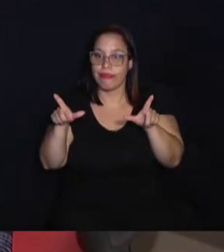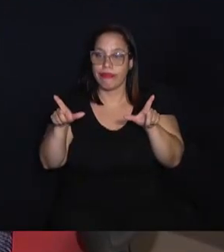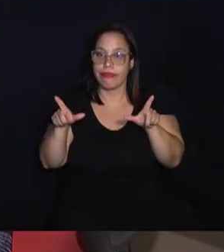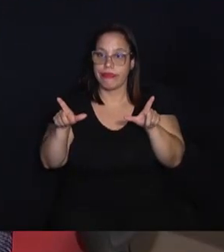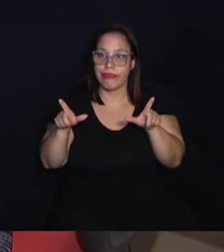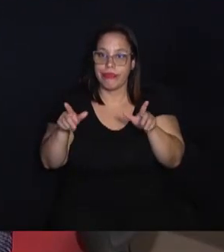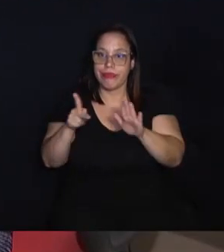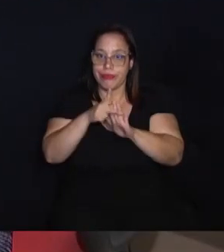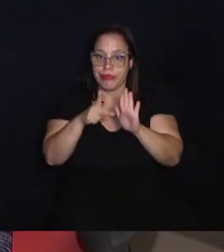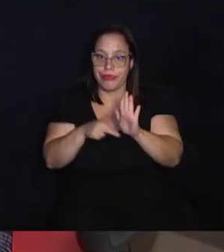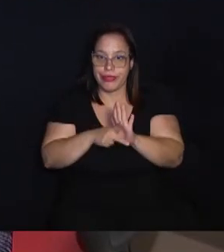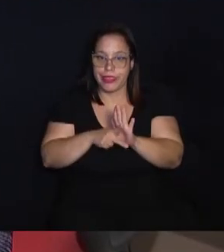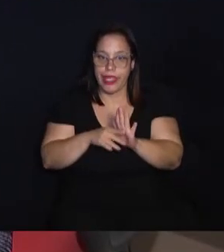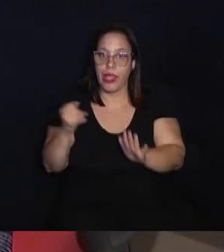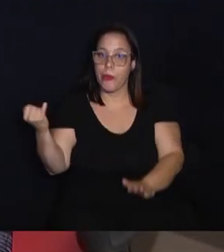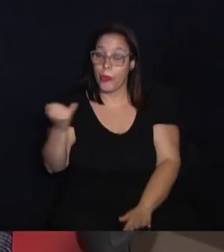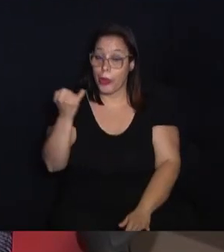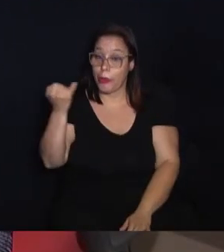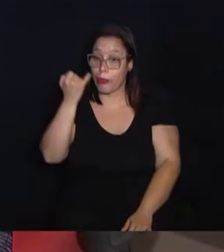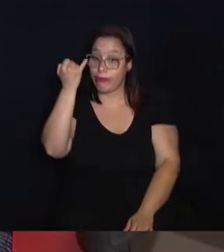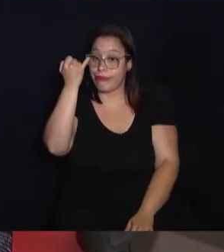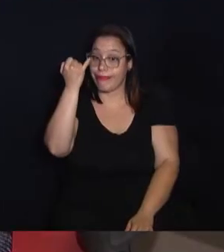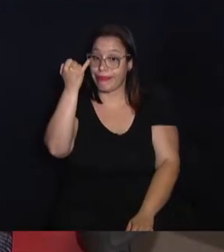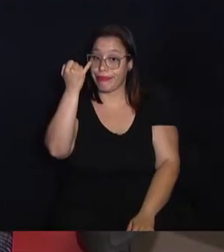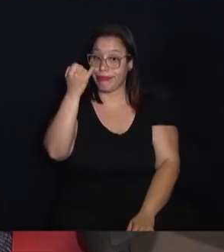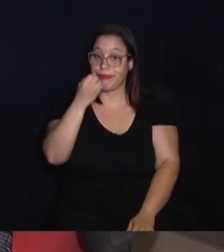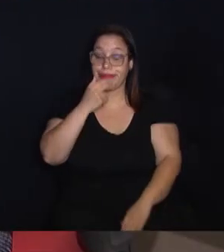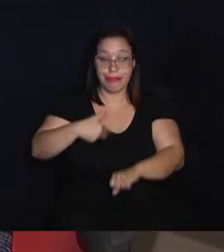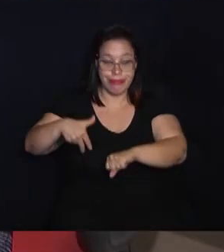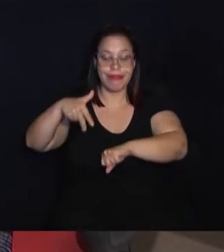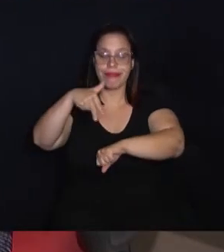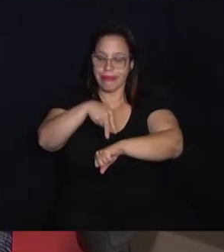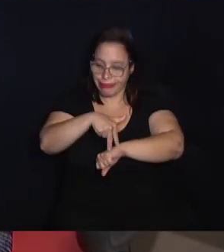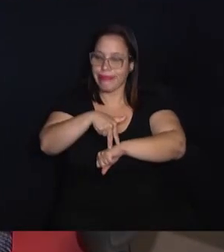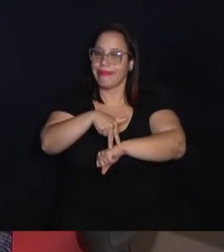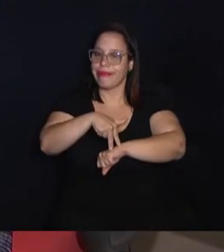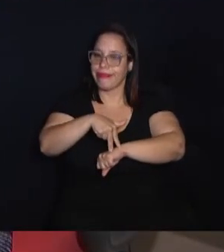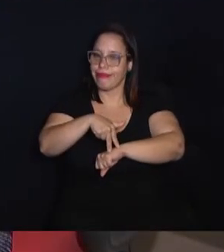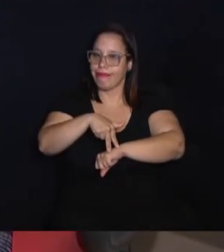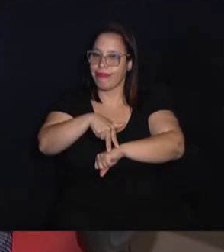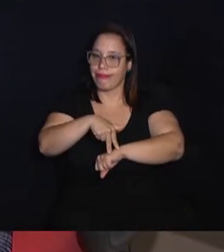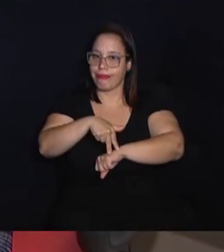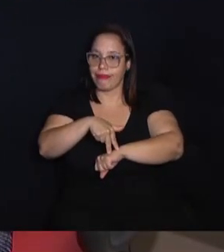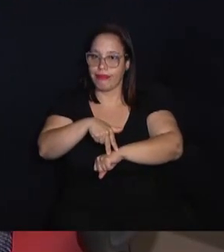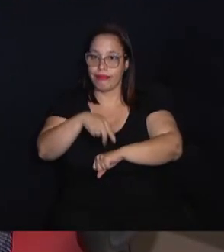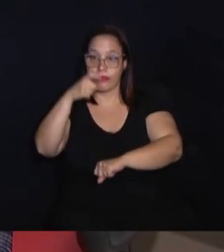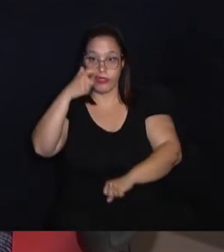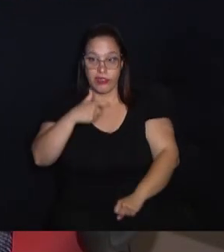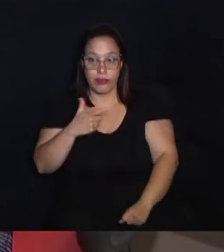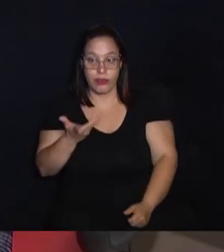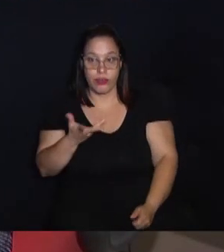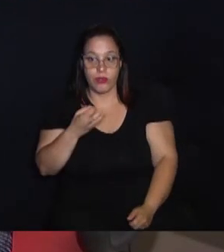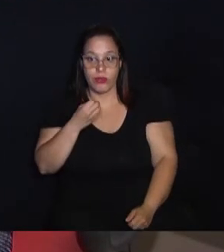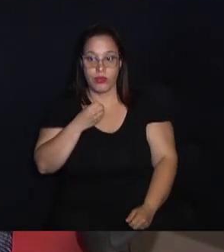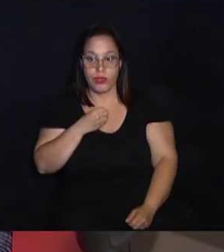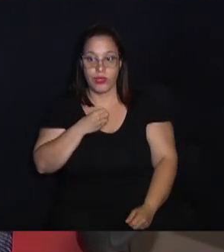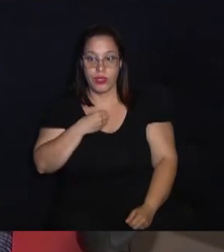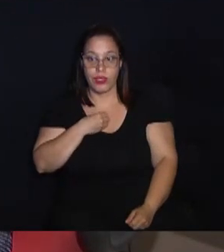nesses projetos é muito importante e eu fico à disposição, sou